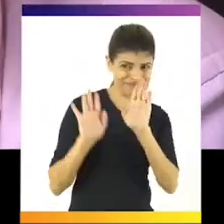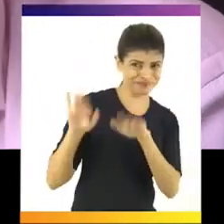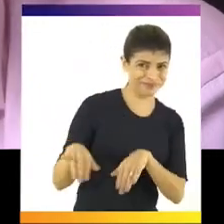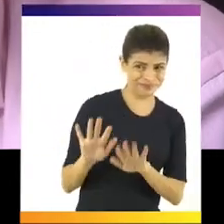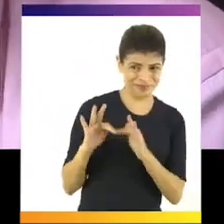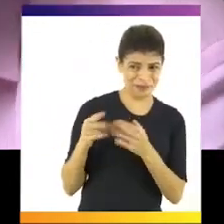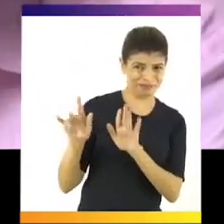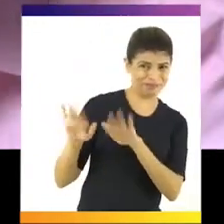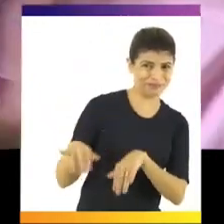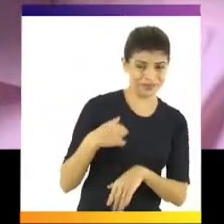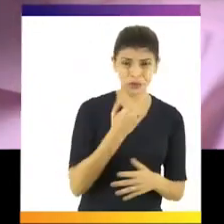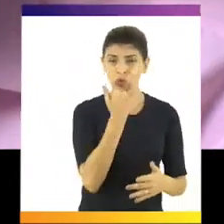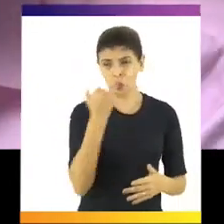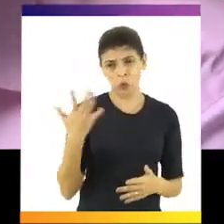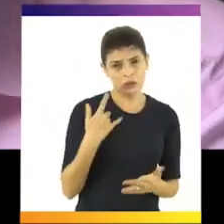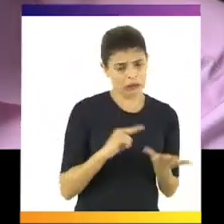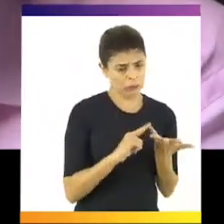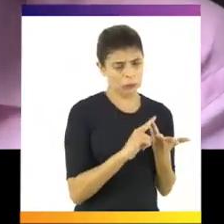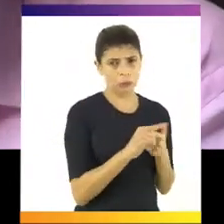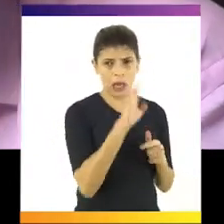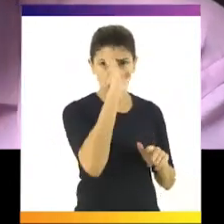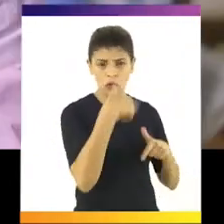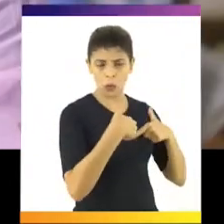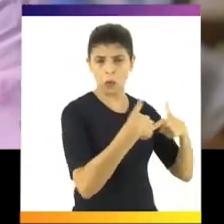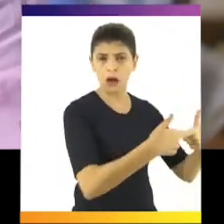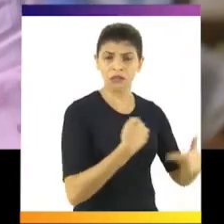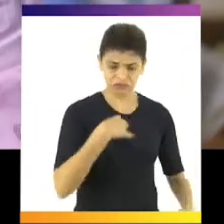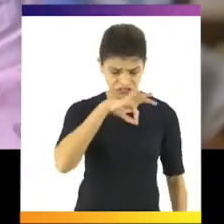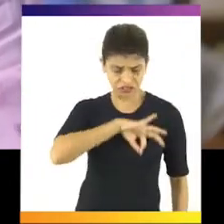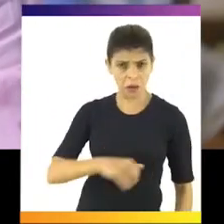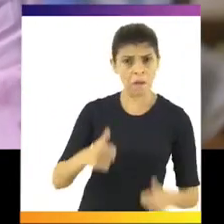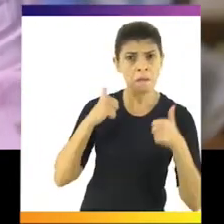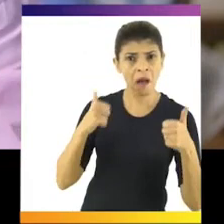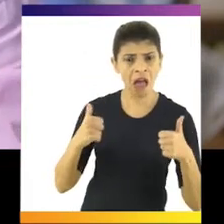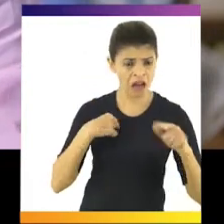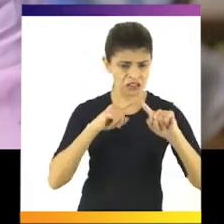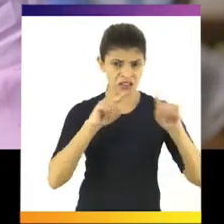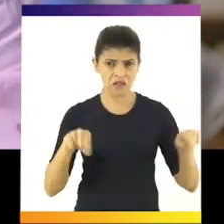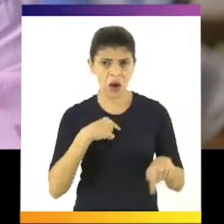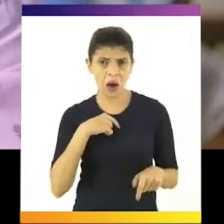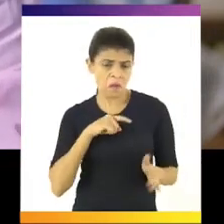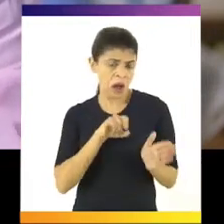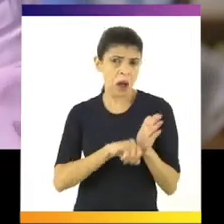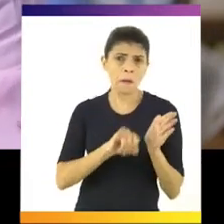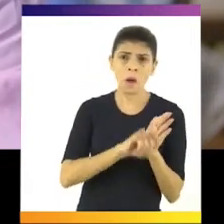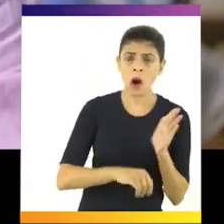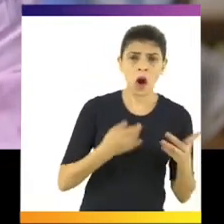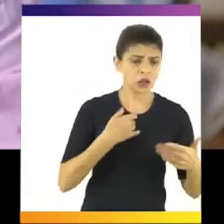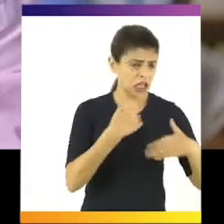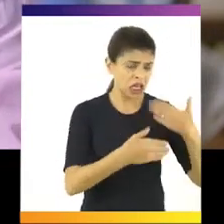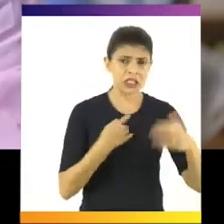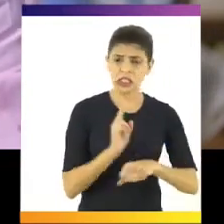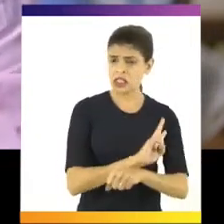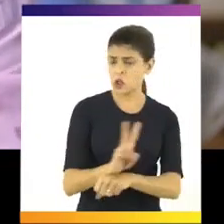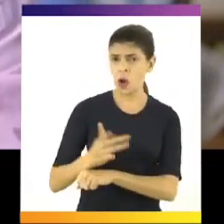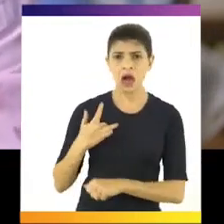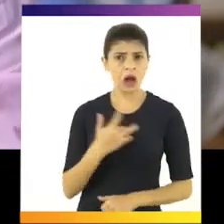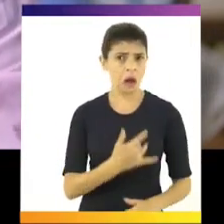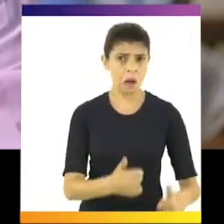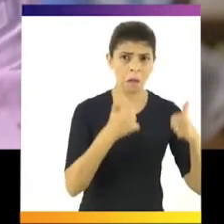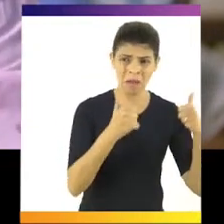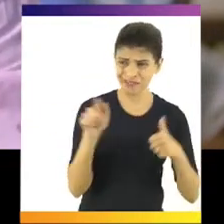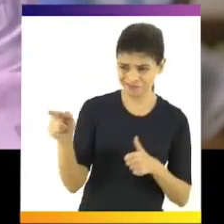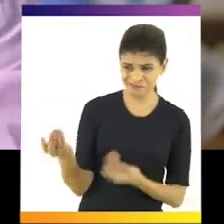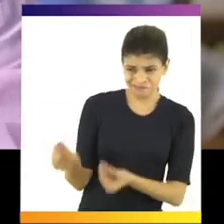nisso? Olha o que eu tenho para resolver. Eu tenho salário, eu tenho servidor, eu tenho imposto, eu tenho segurança, eu tenho